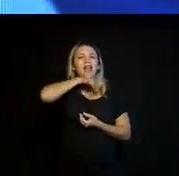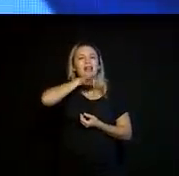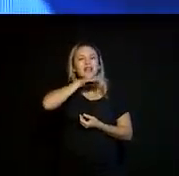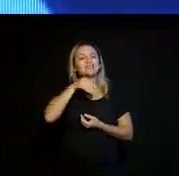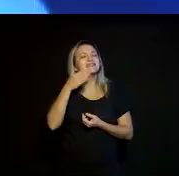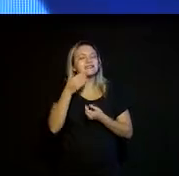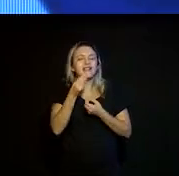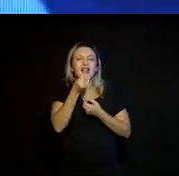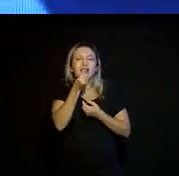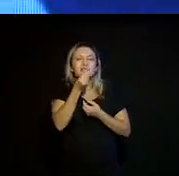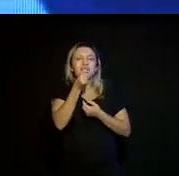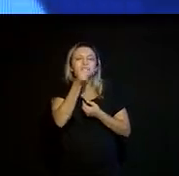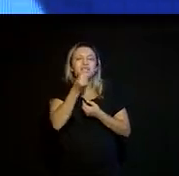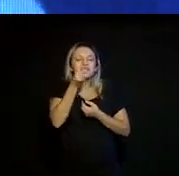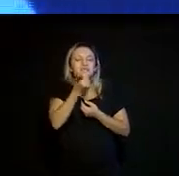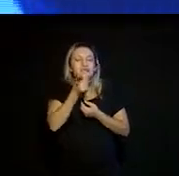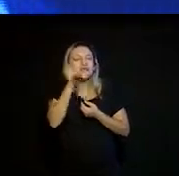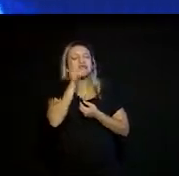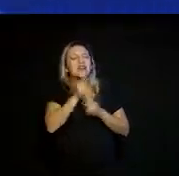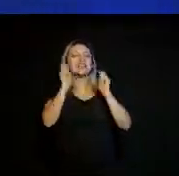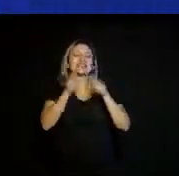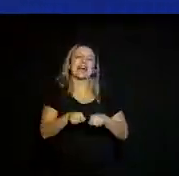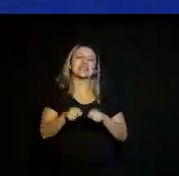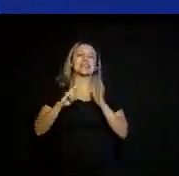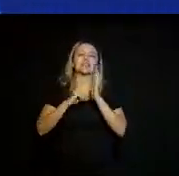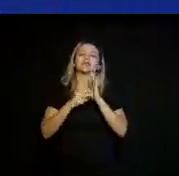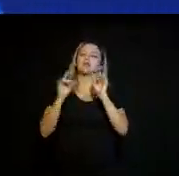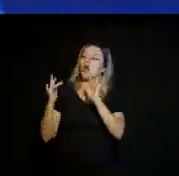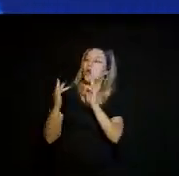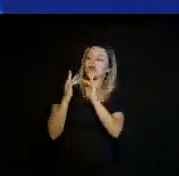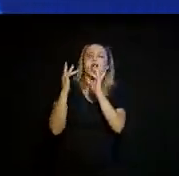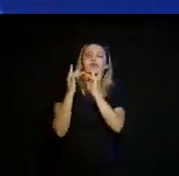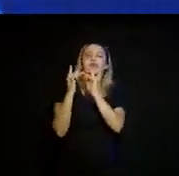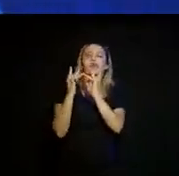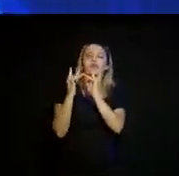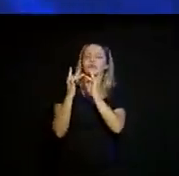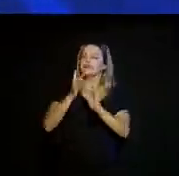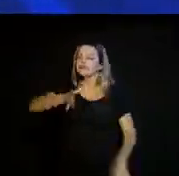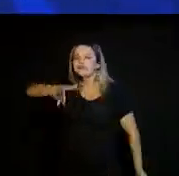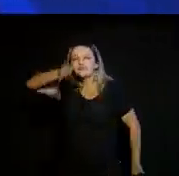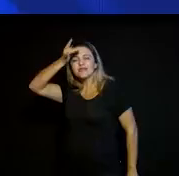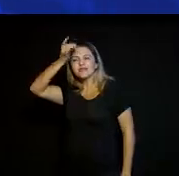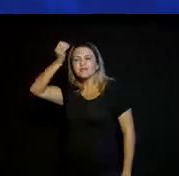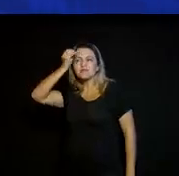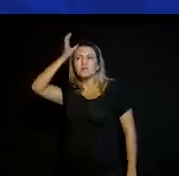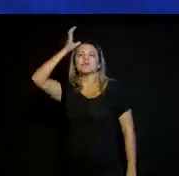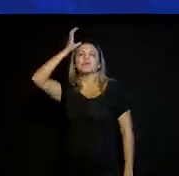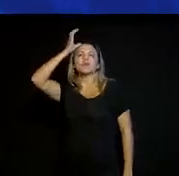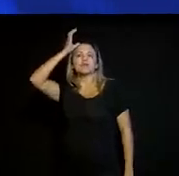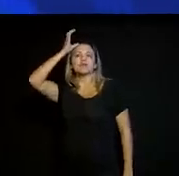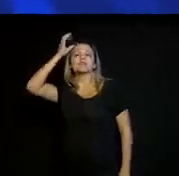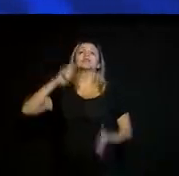sabe muito da sopa. Nós em contato com conhecimento, você é uma colher ou é uma